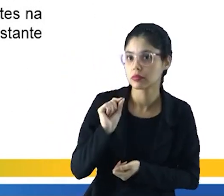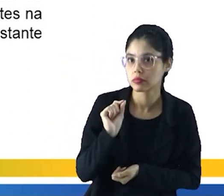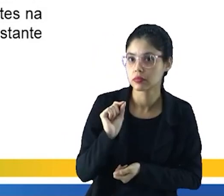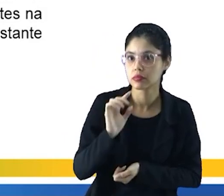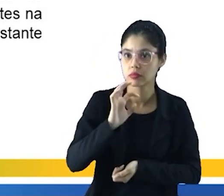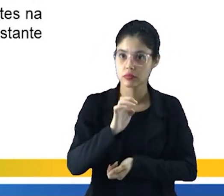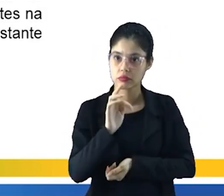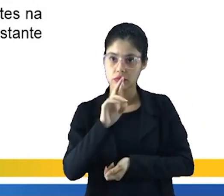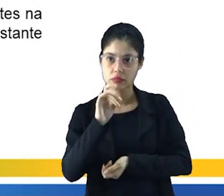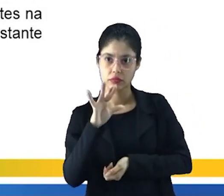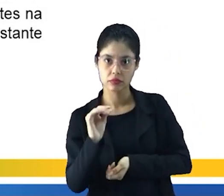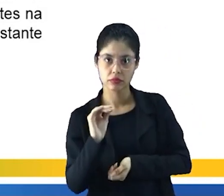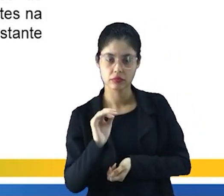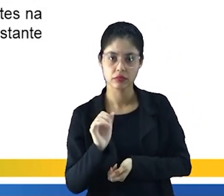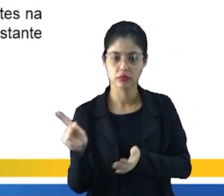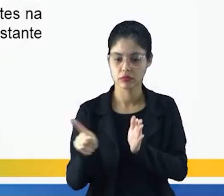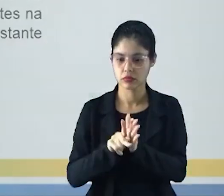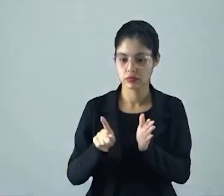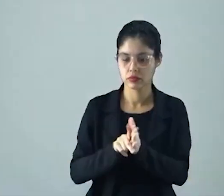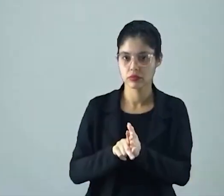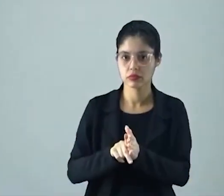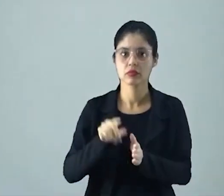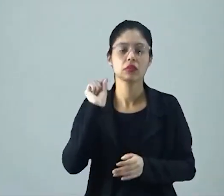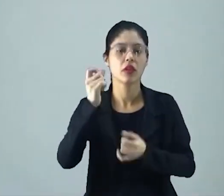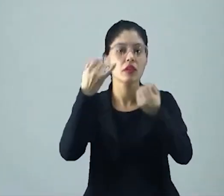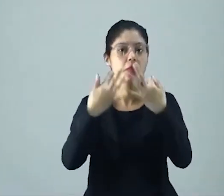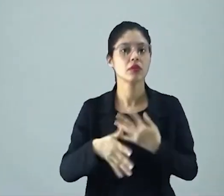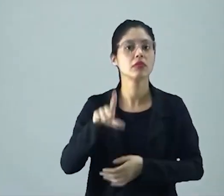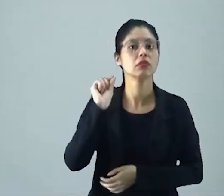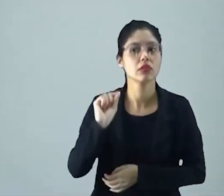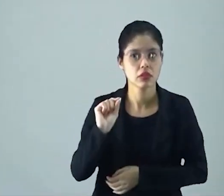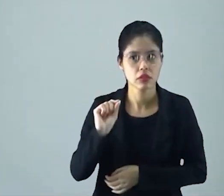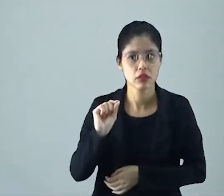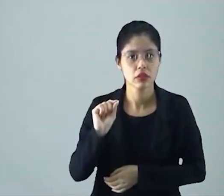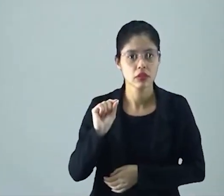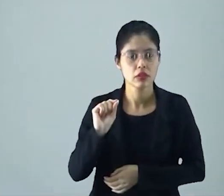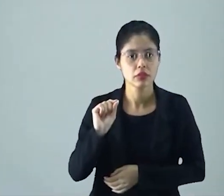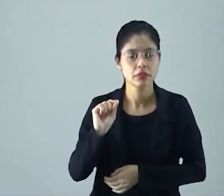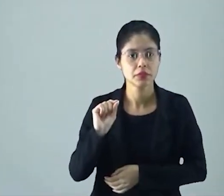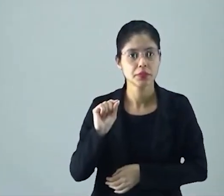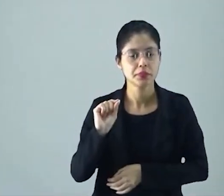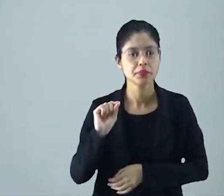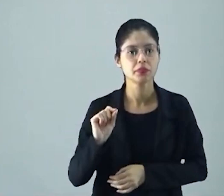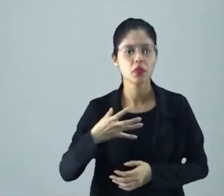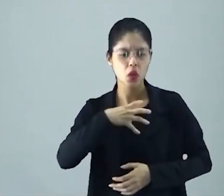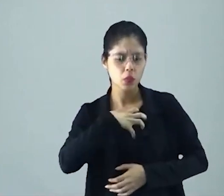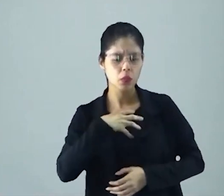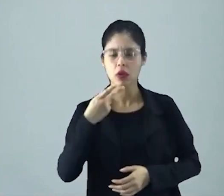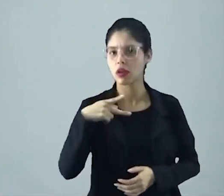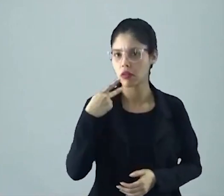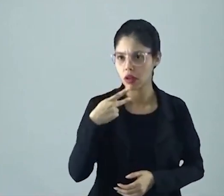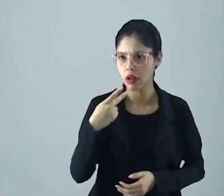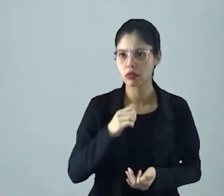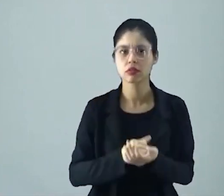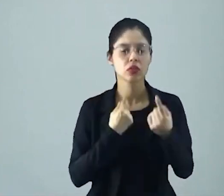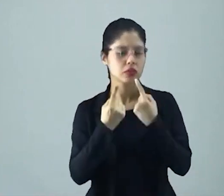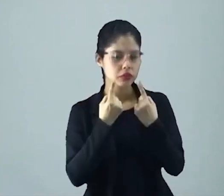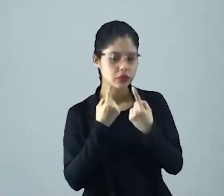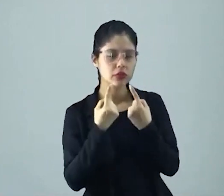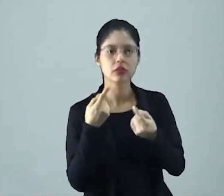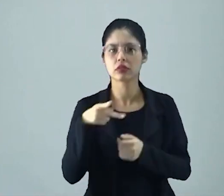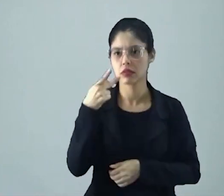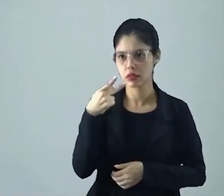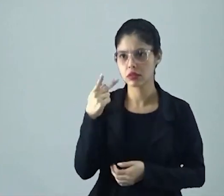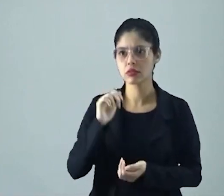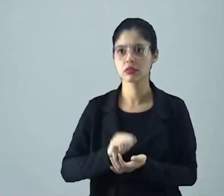ela heterogênea em sua composição. Então, o que ele está explicando aqui é que no momento da fala, na hora de se comunicar,